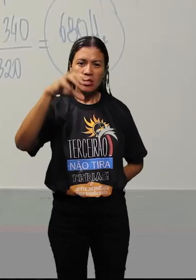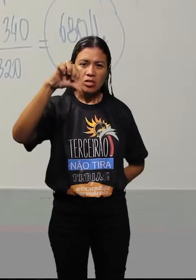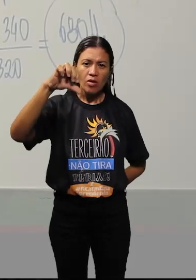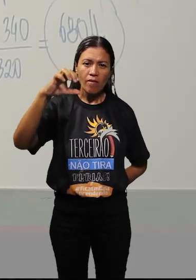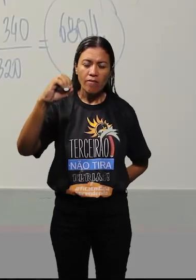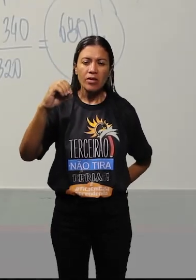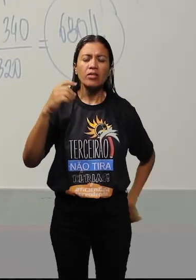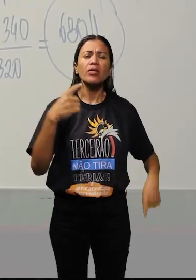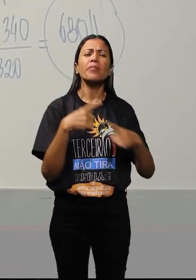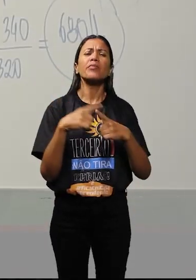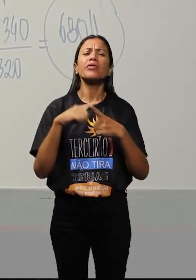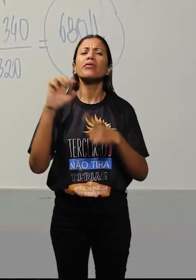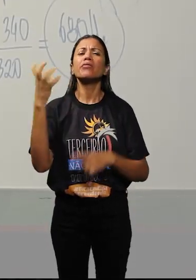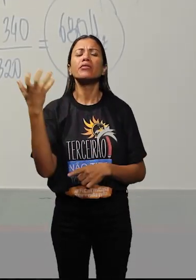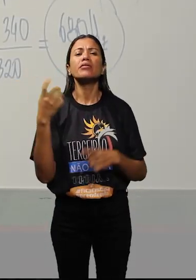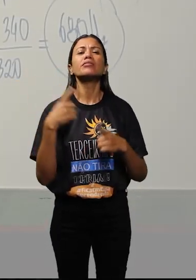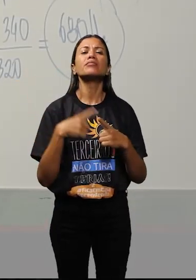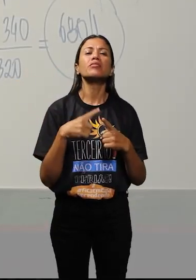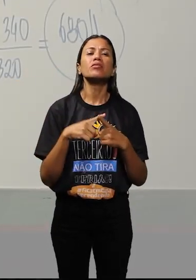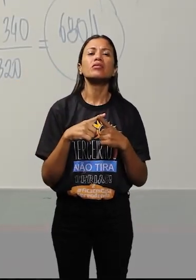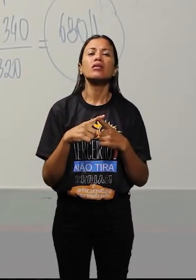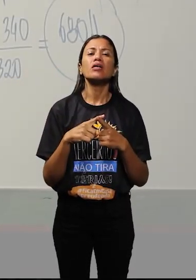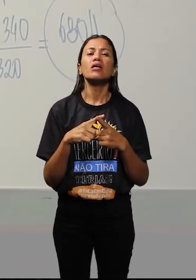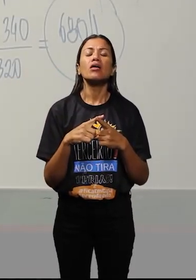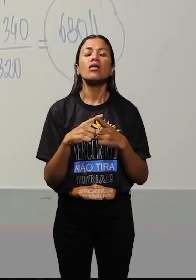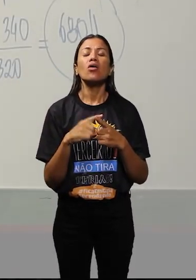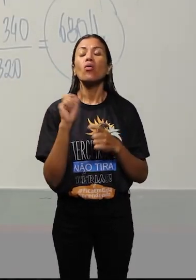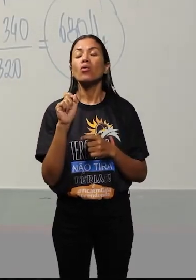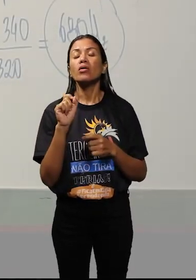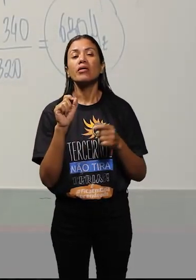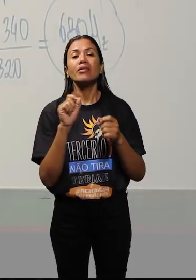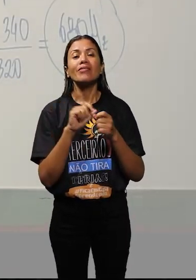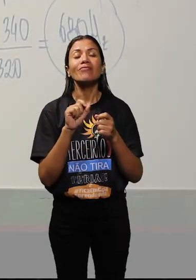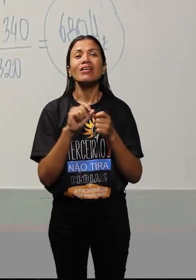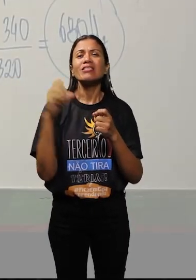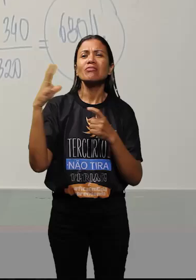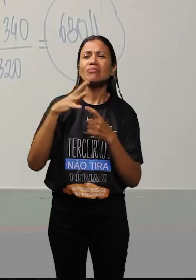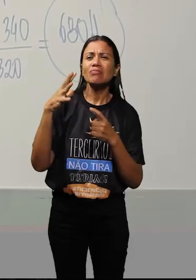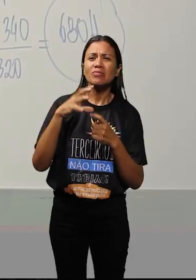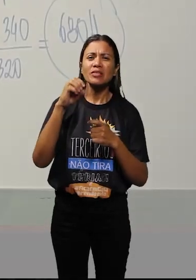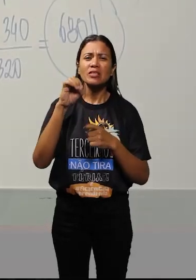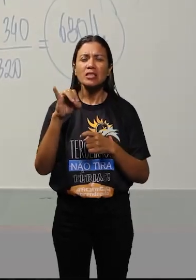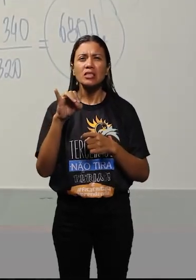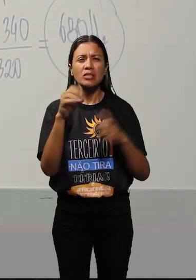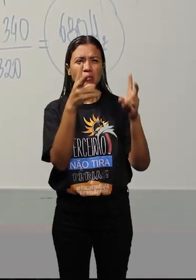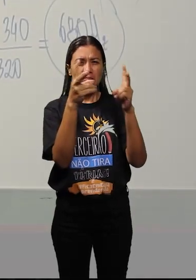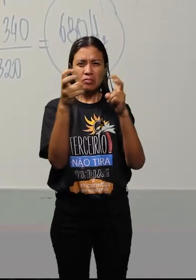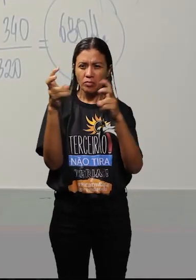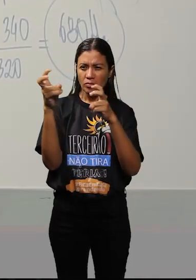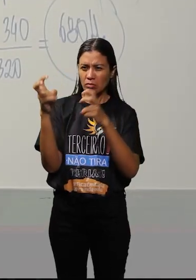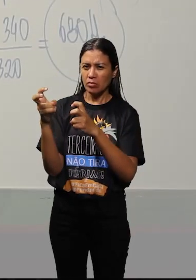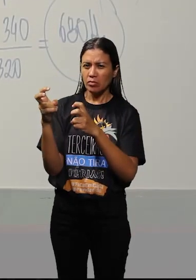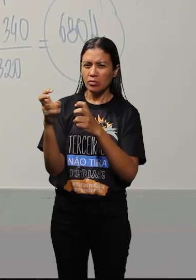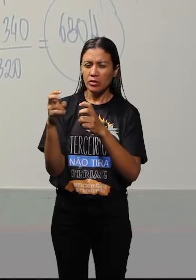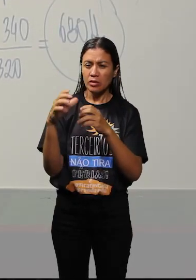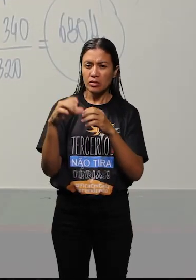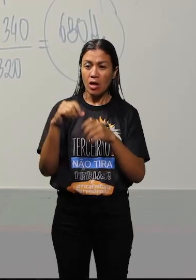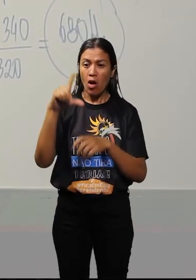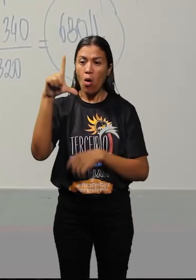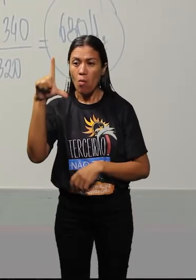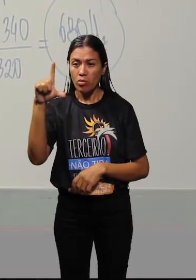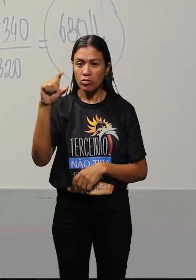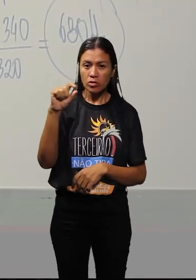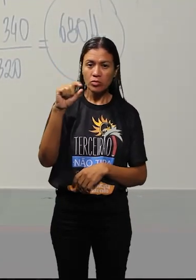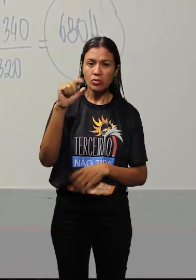acontece porque eu só percebo essa frequência diferente da sua frequência original porque existe um